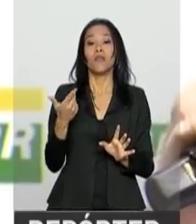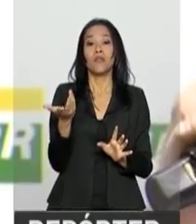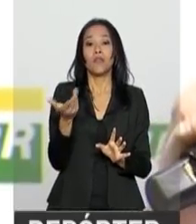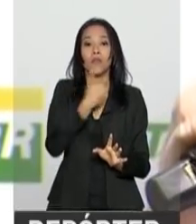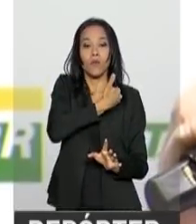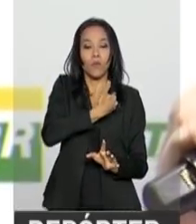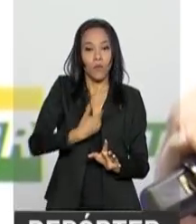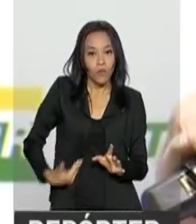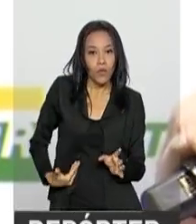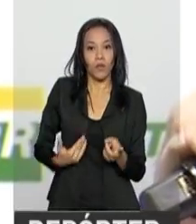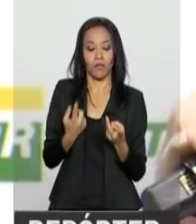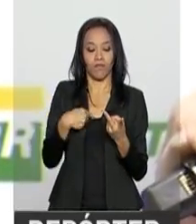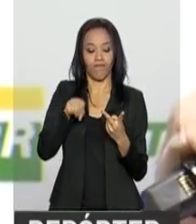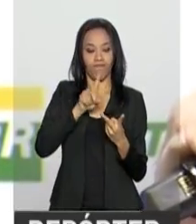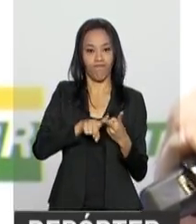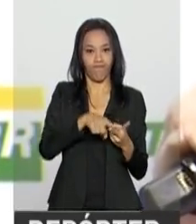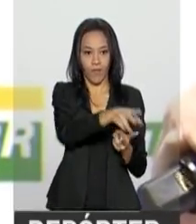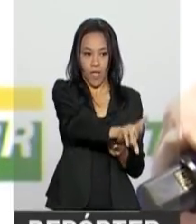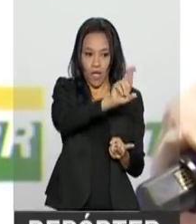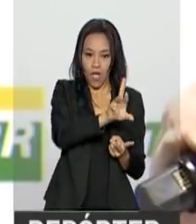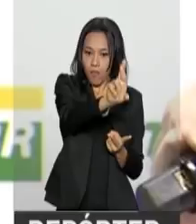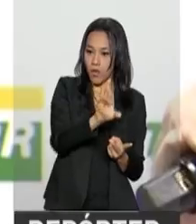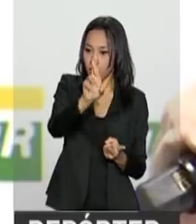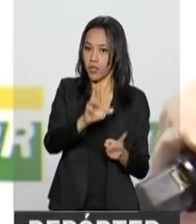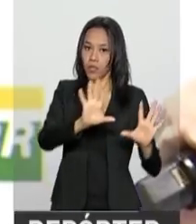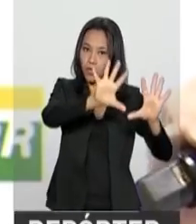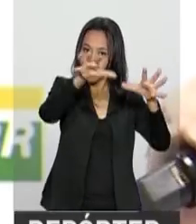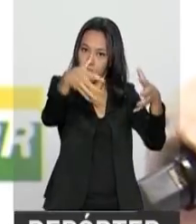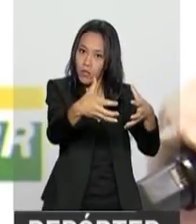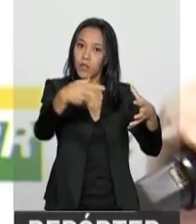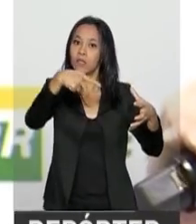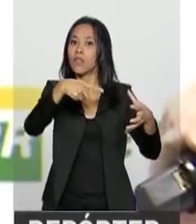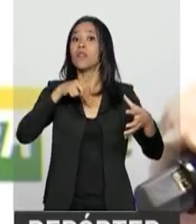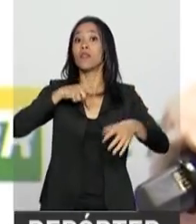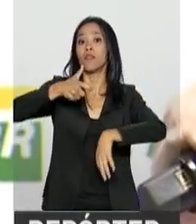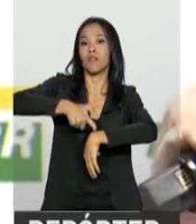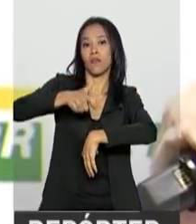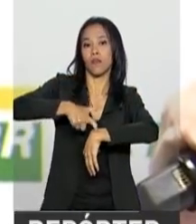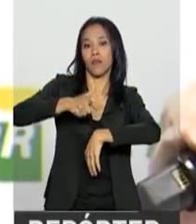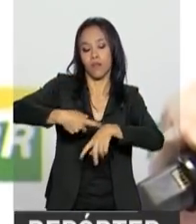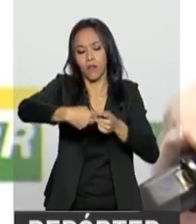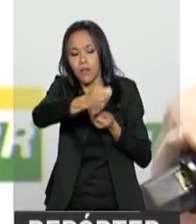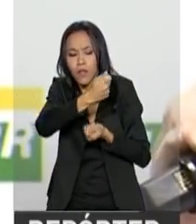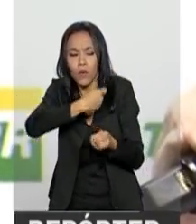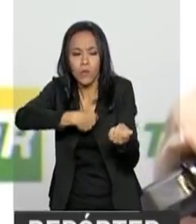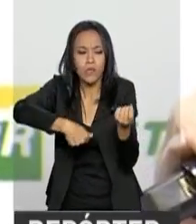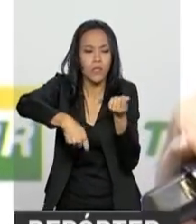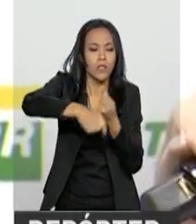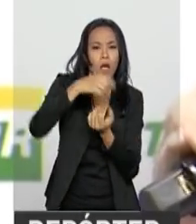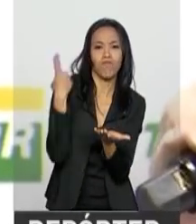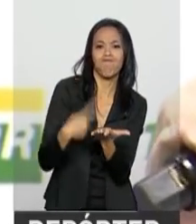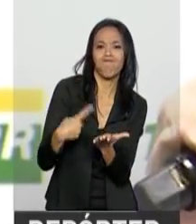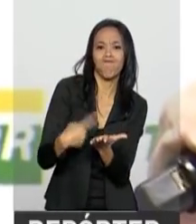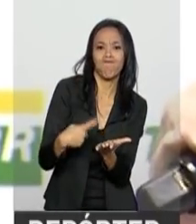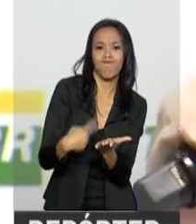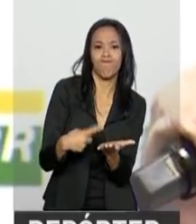os representantes dos movimentos tenham tempo para negociar um acordo definitivo